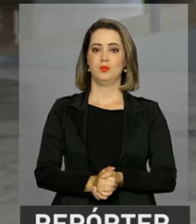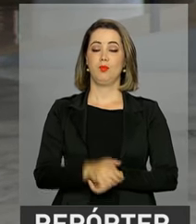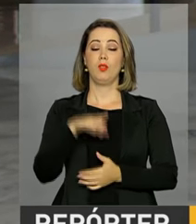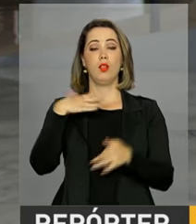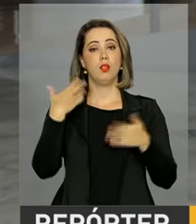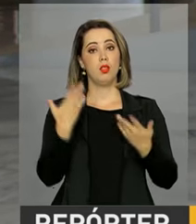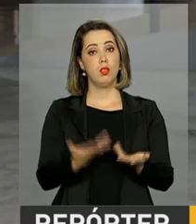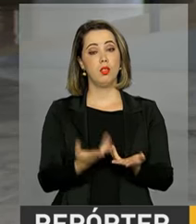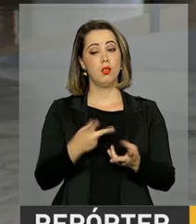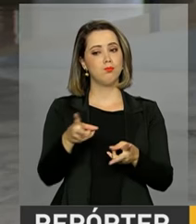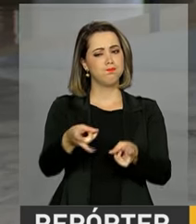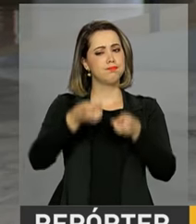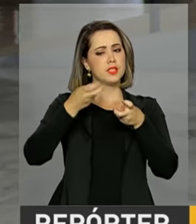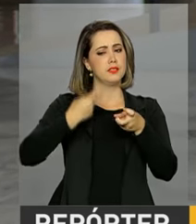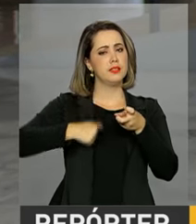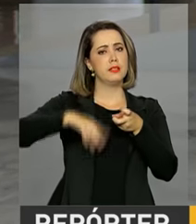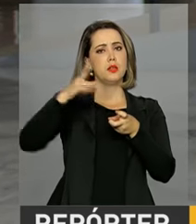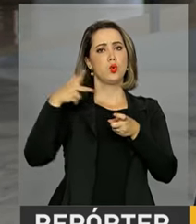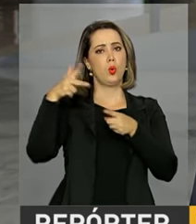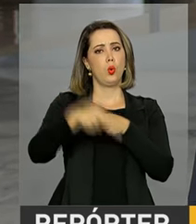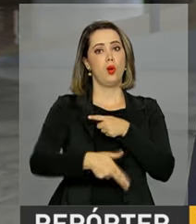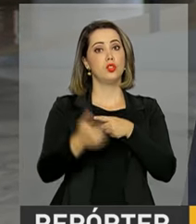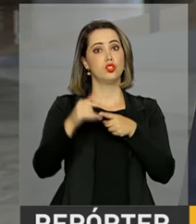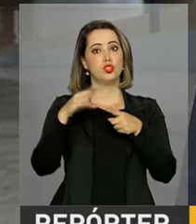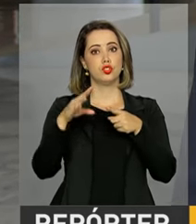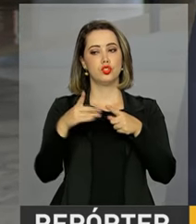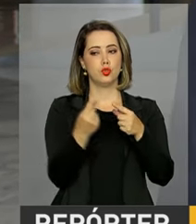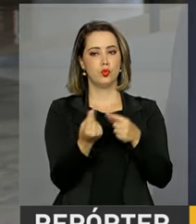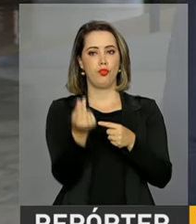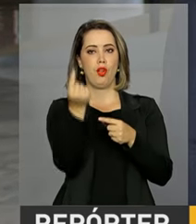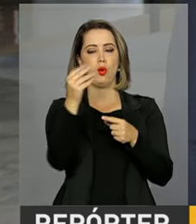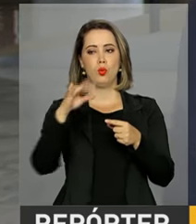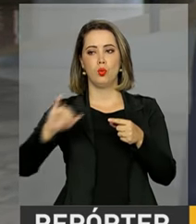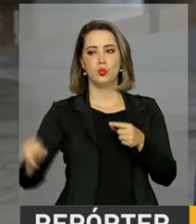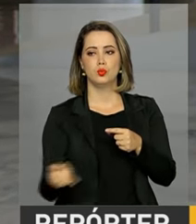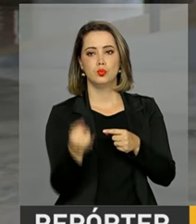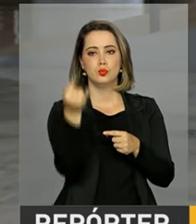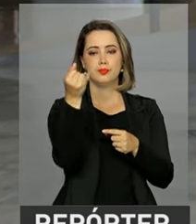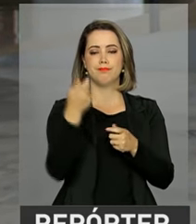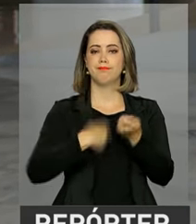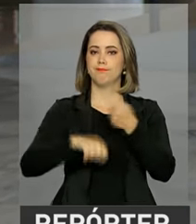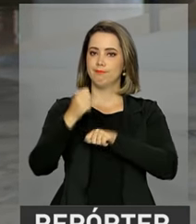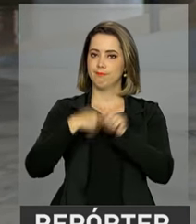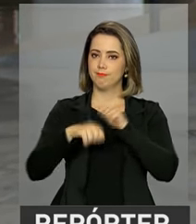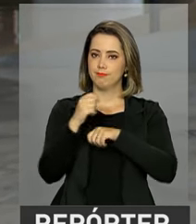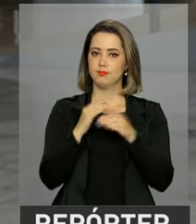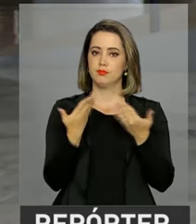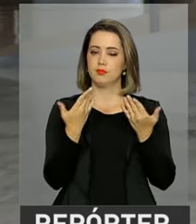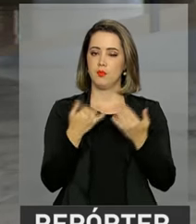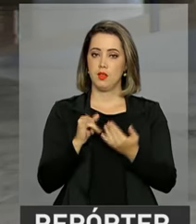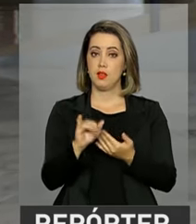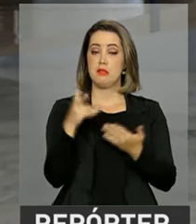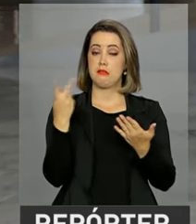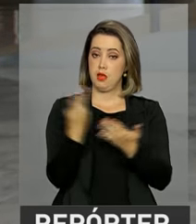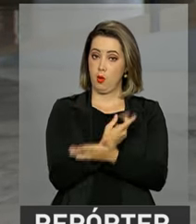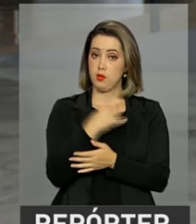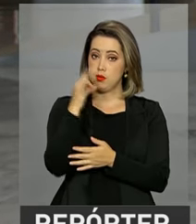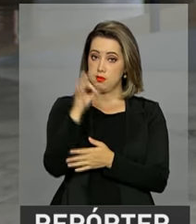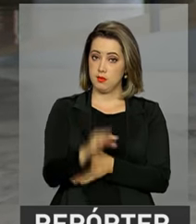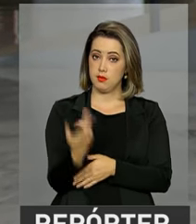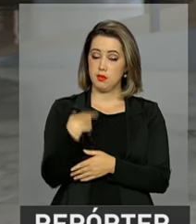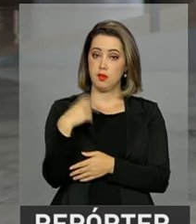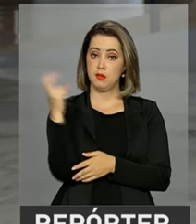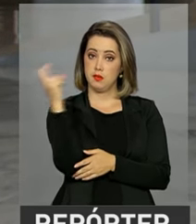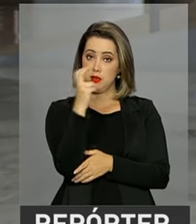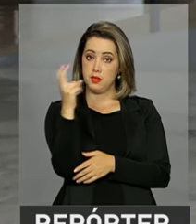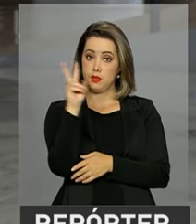roberto a expectativa de mais um corte na taxa básica de juros na da economia caso isso se concretize vai ser